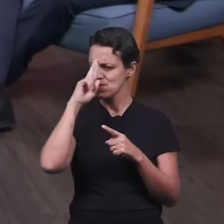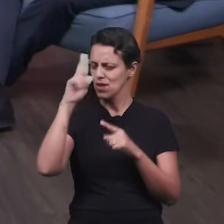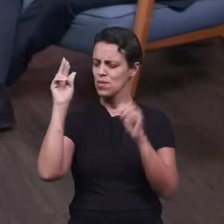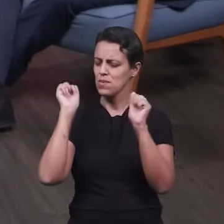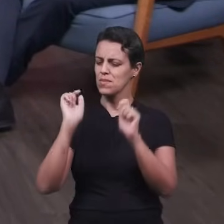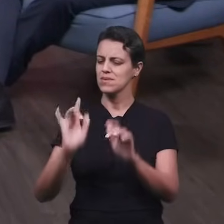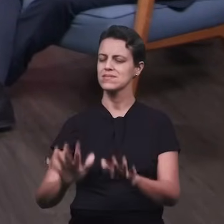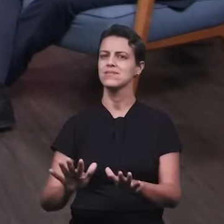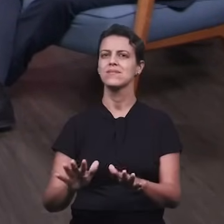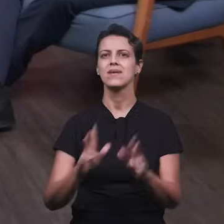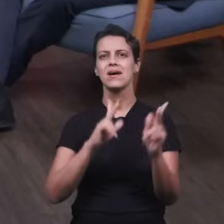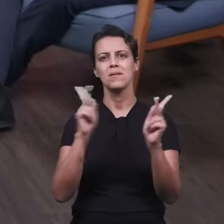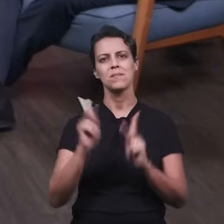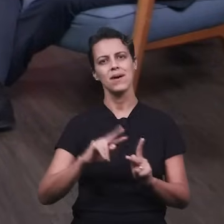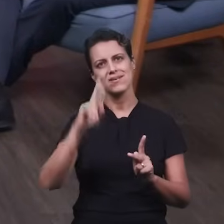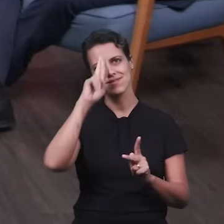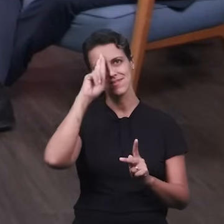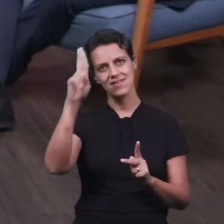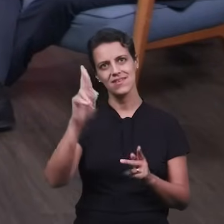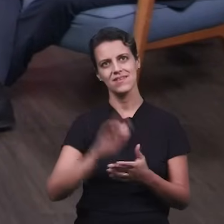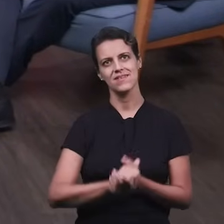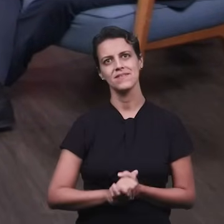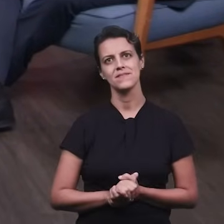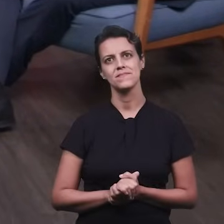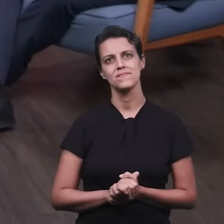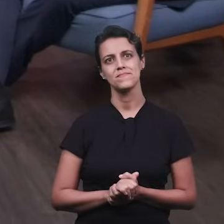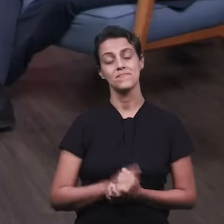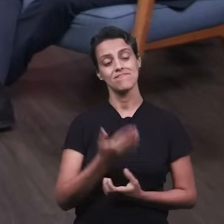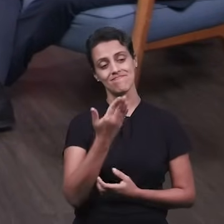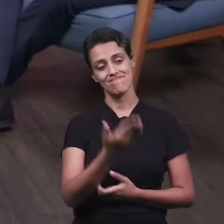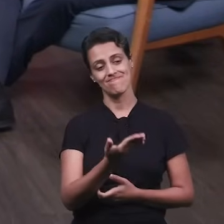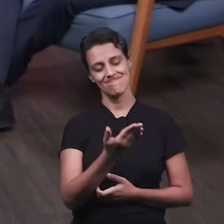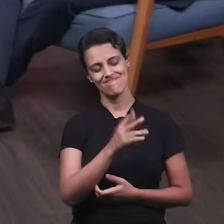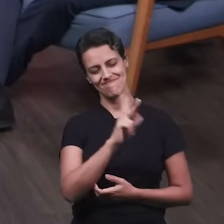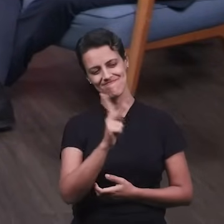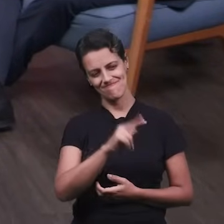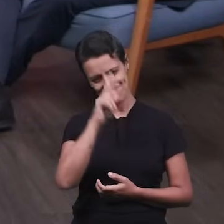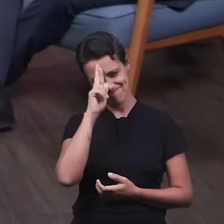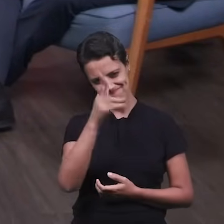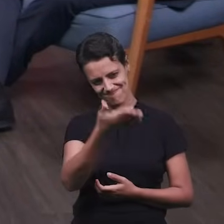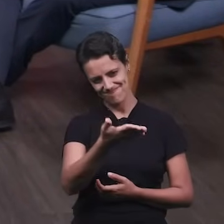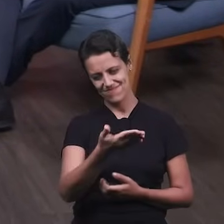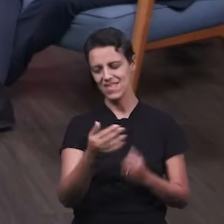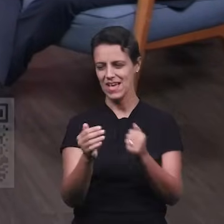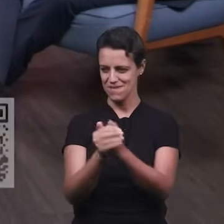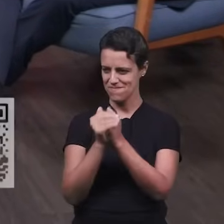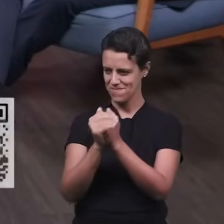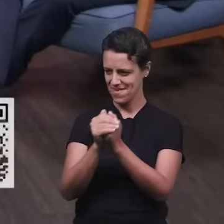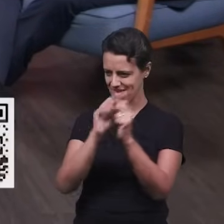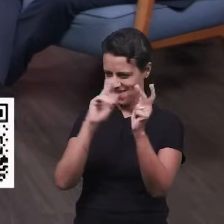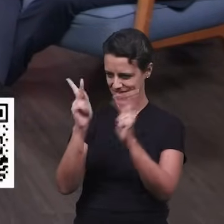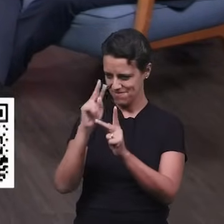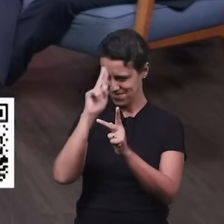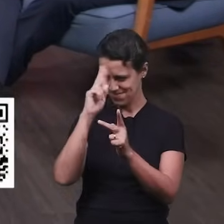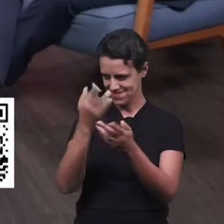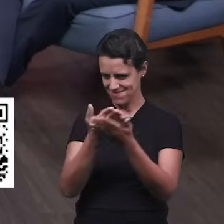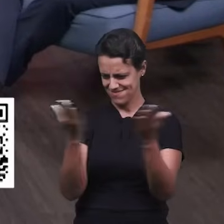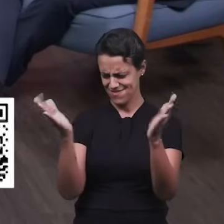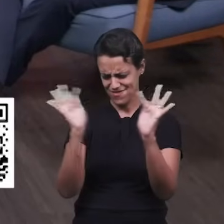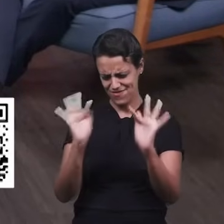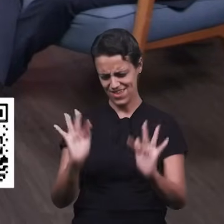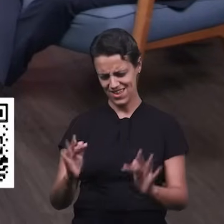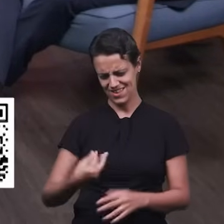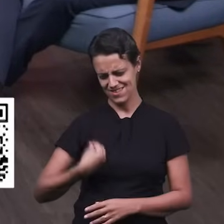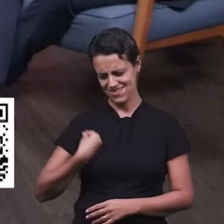programa aí, que o Senhor continua abençoando aí, né? Amém. A paz do Senhor. Paz do Senhor a todos aí. Adriano, paz do Senhor, querido. Amém. A paz do Senhor a todos. Mais